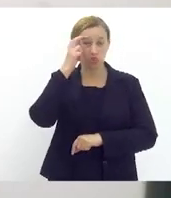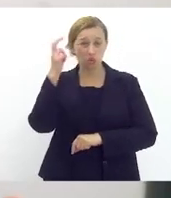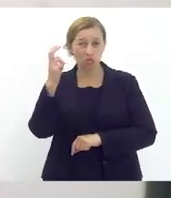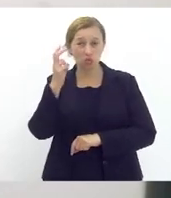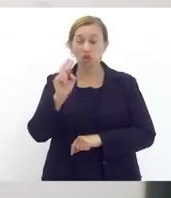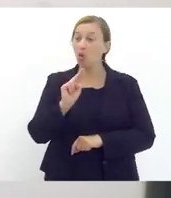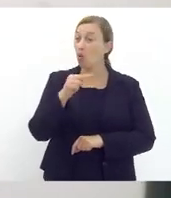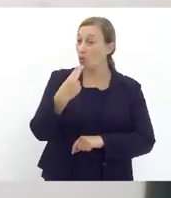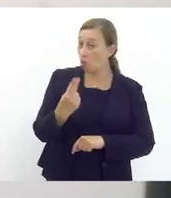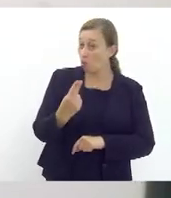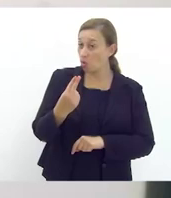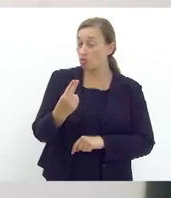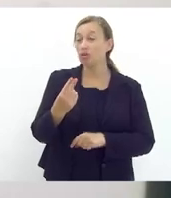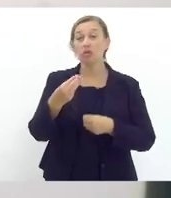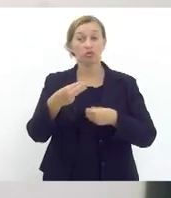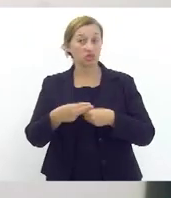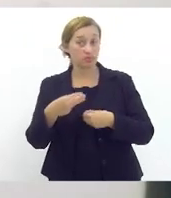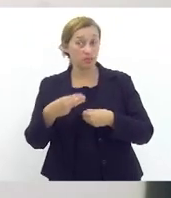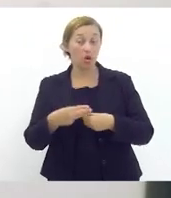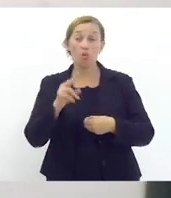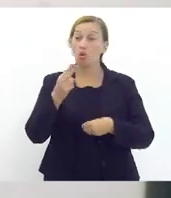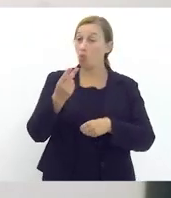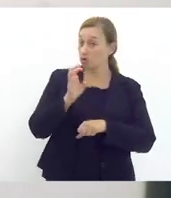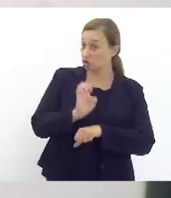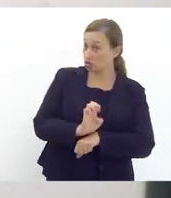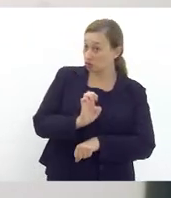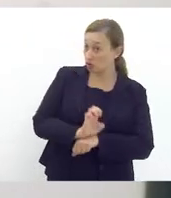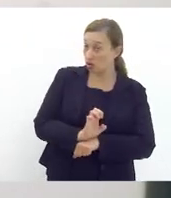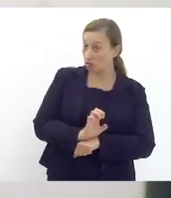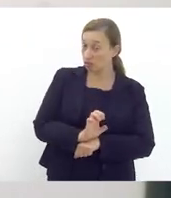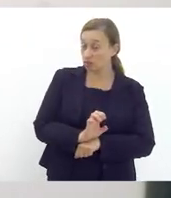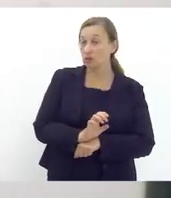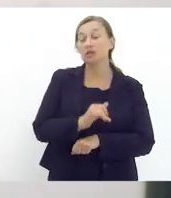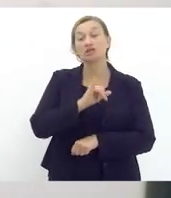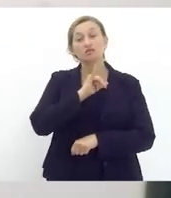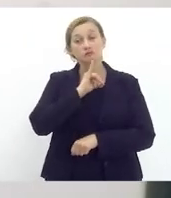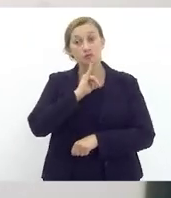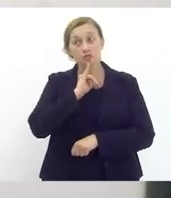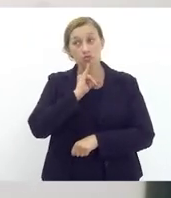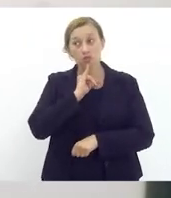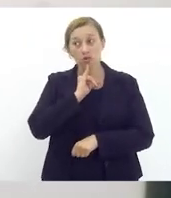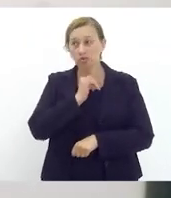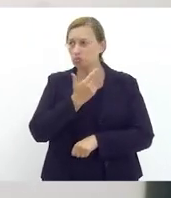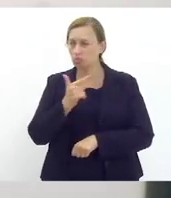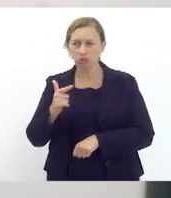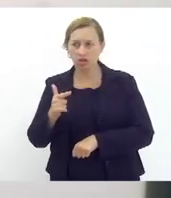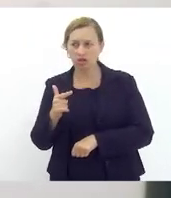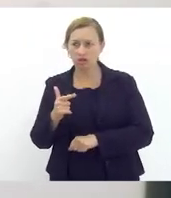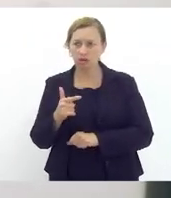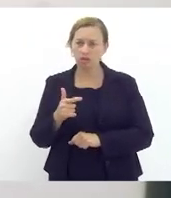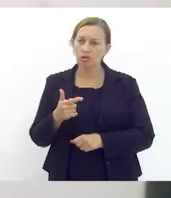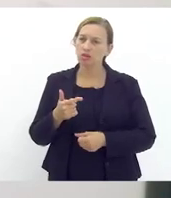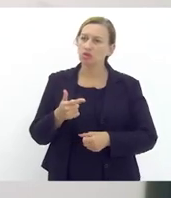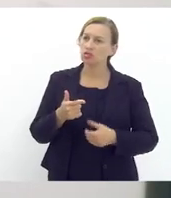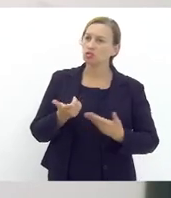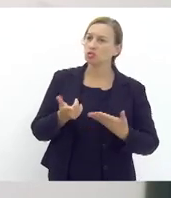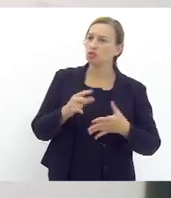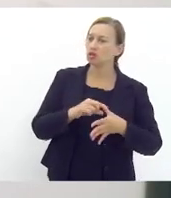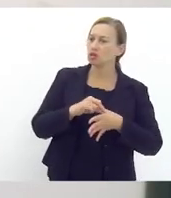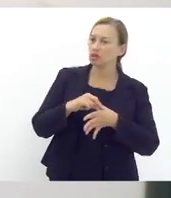dirigentes municipais estaduais porque nem sempre tem infelizmente né às vezes nem tem dirigente de Cultura Eles não